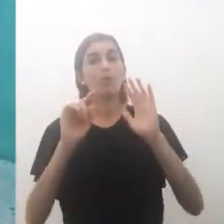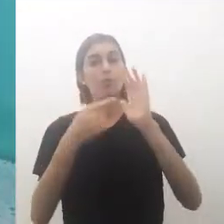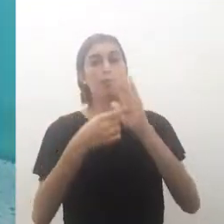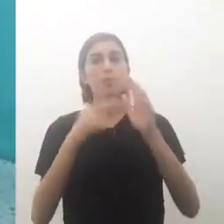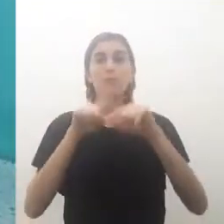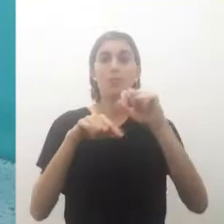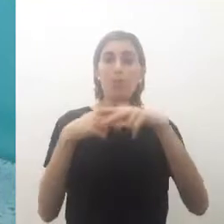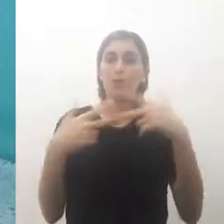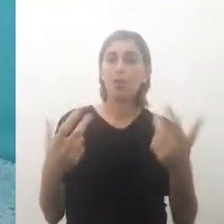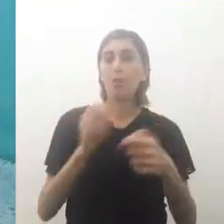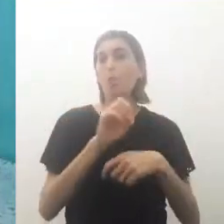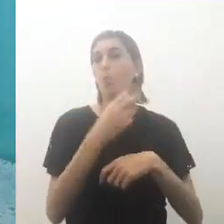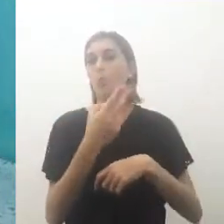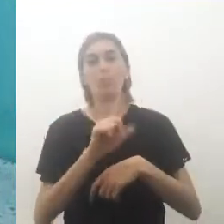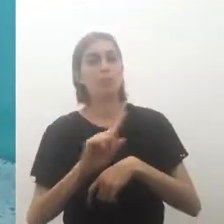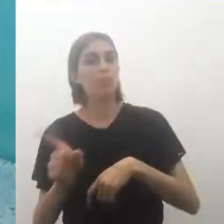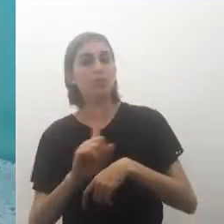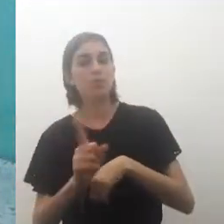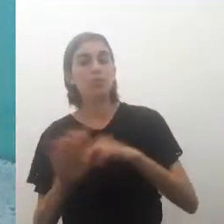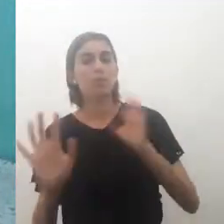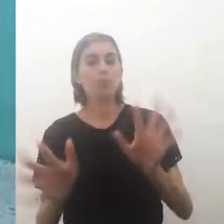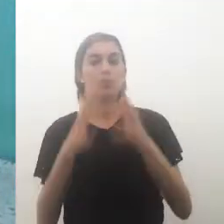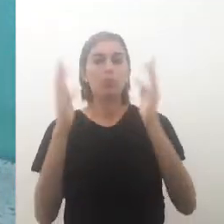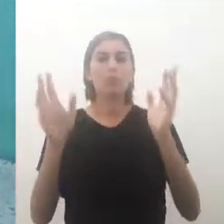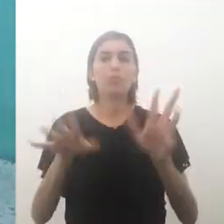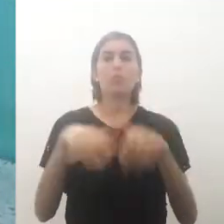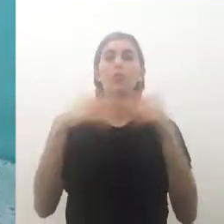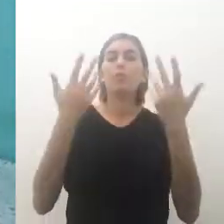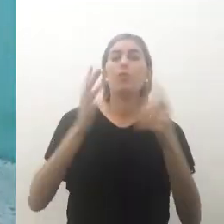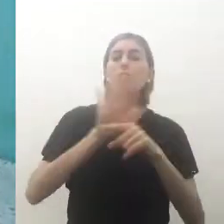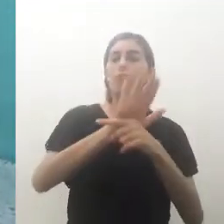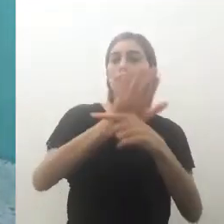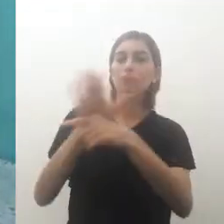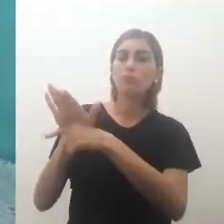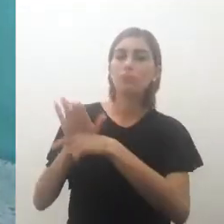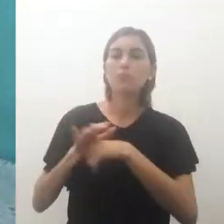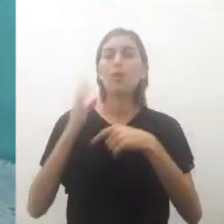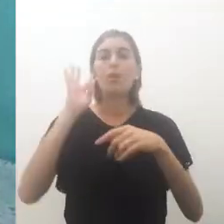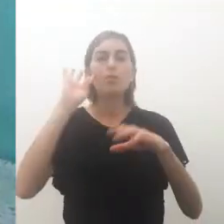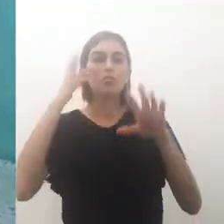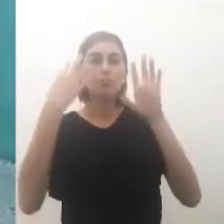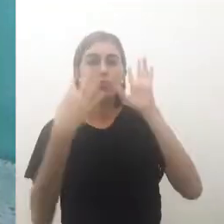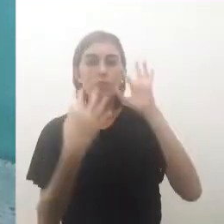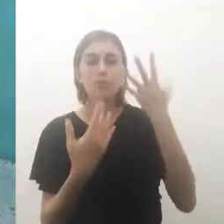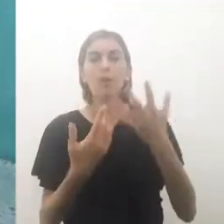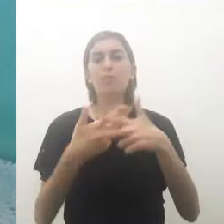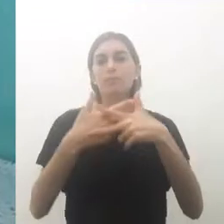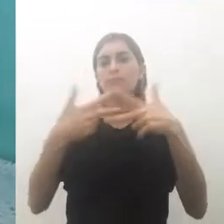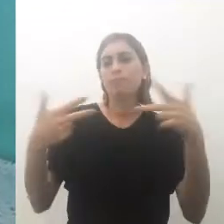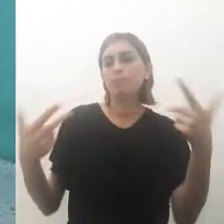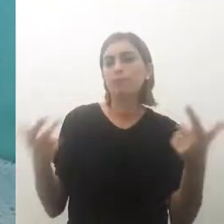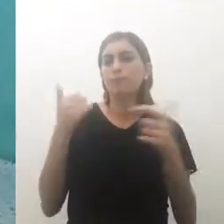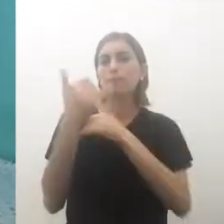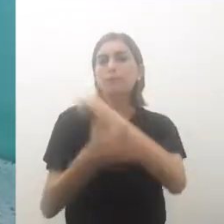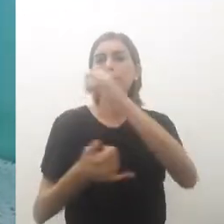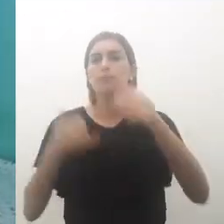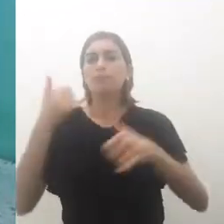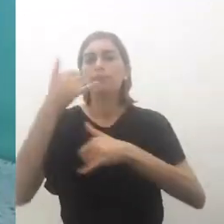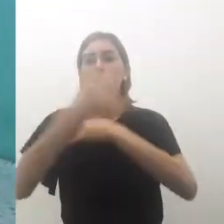sejam objetivos materiais ou não, sejam de promover um bom atendimento, de solucionar